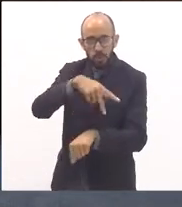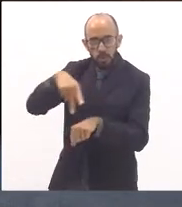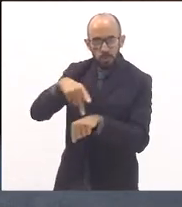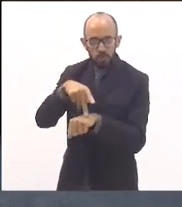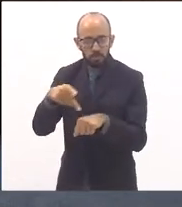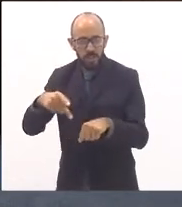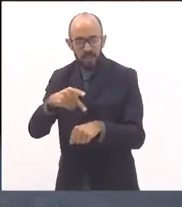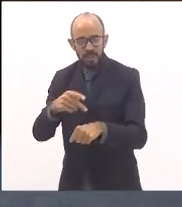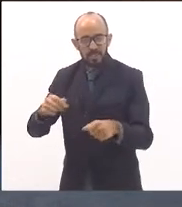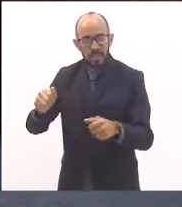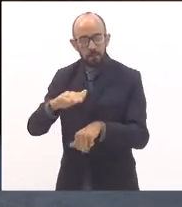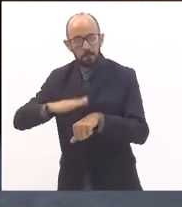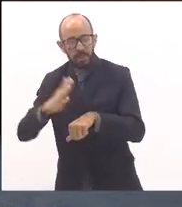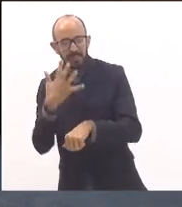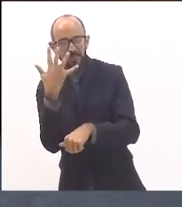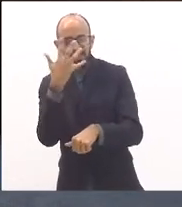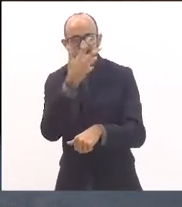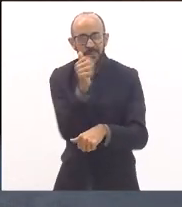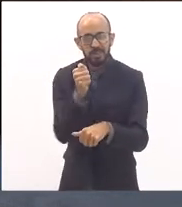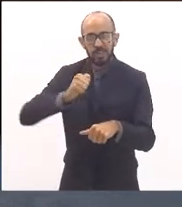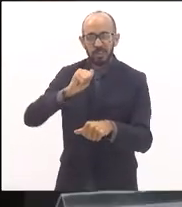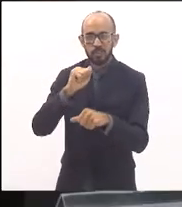desculpa tá